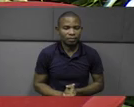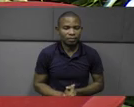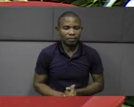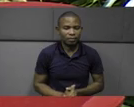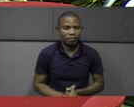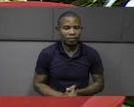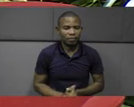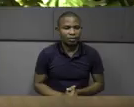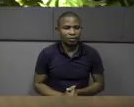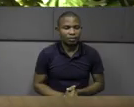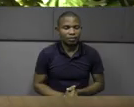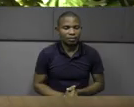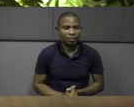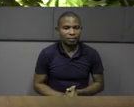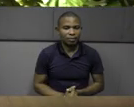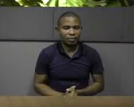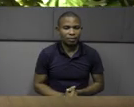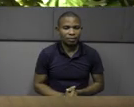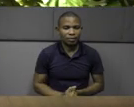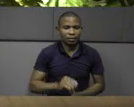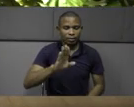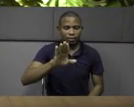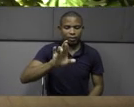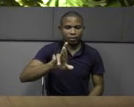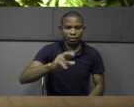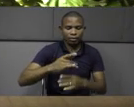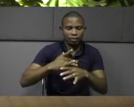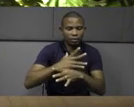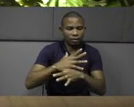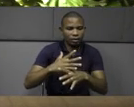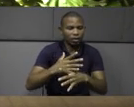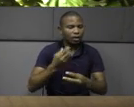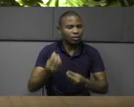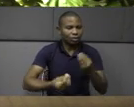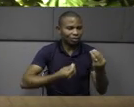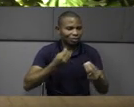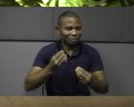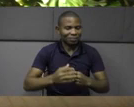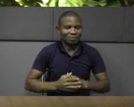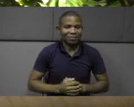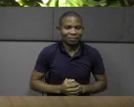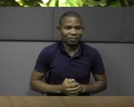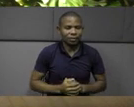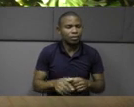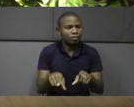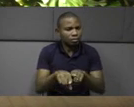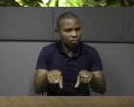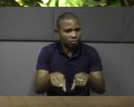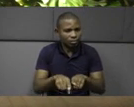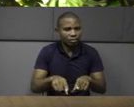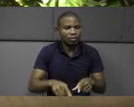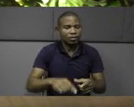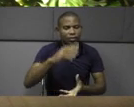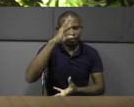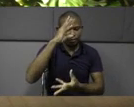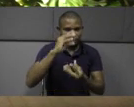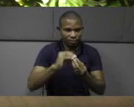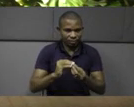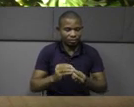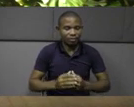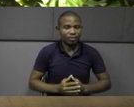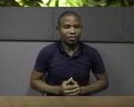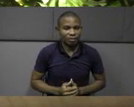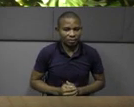spoiler obesidade pessoas entenderem como é que a gente funciona a gente também chegou à conclusão que não